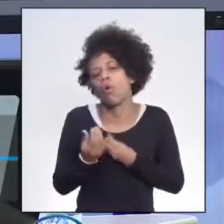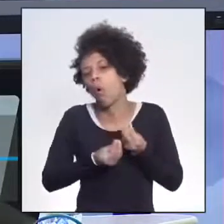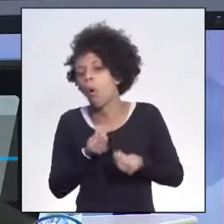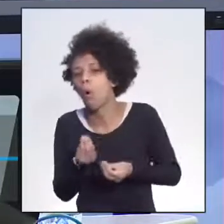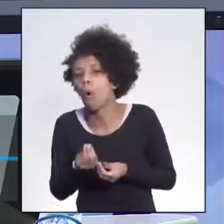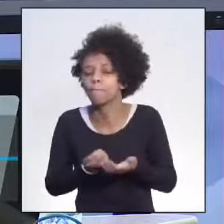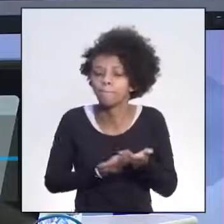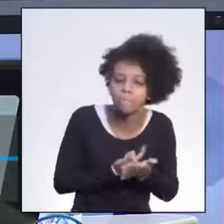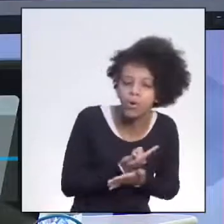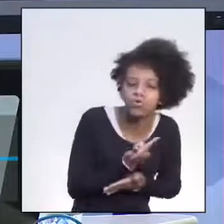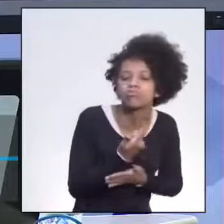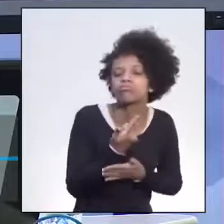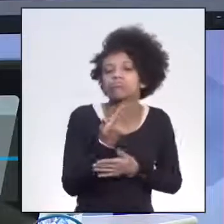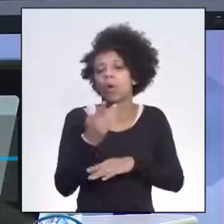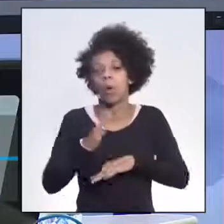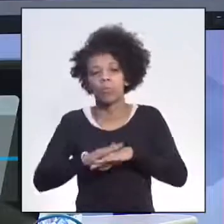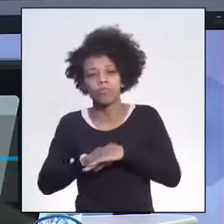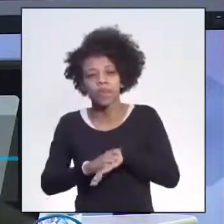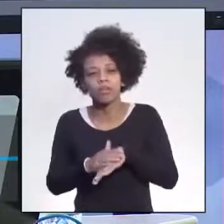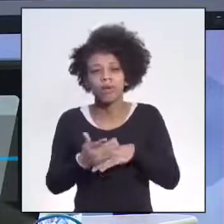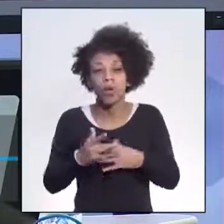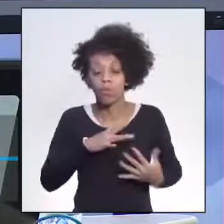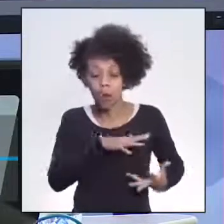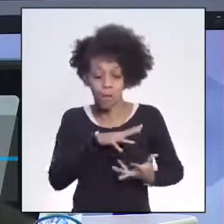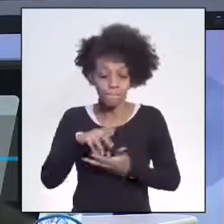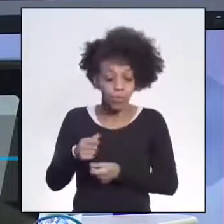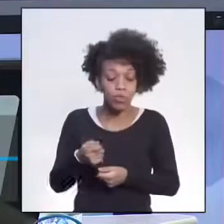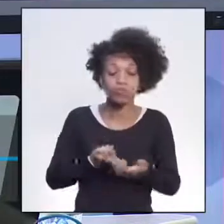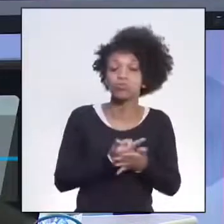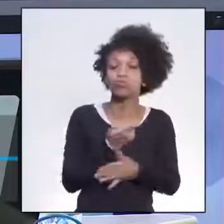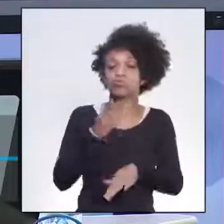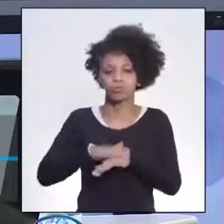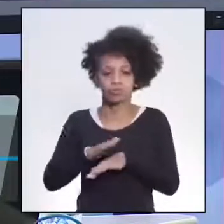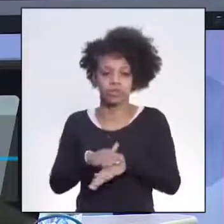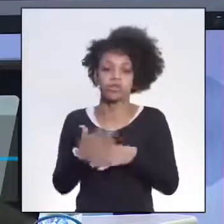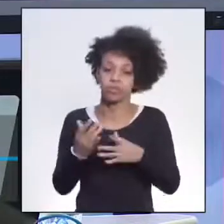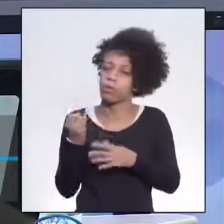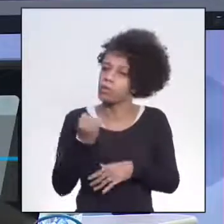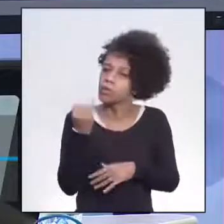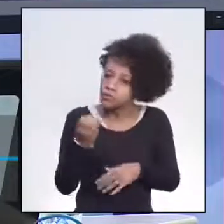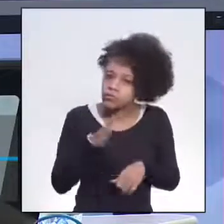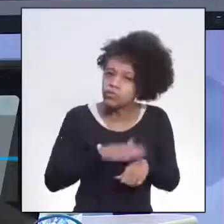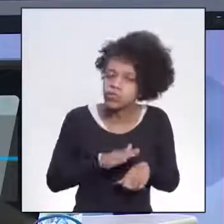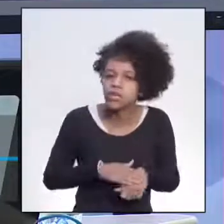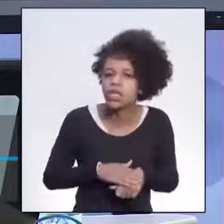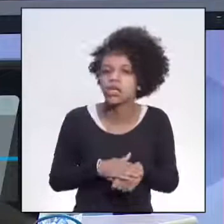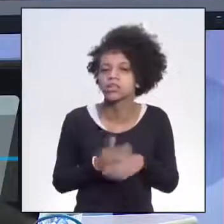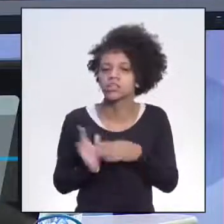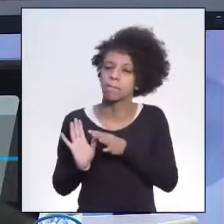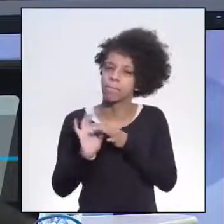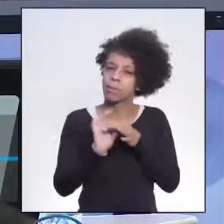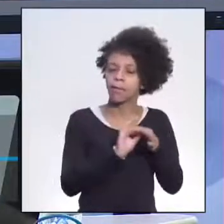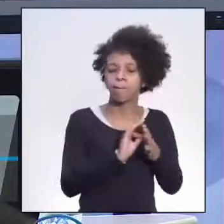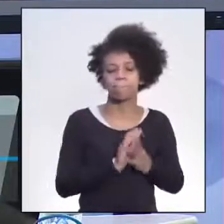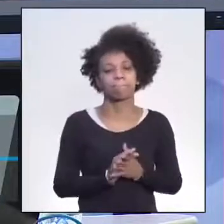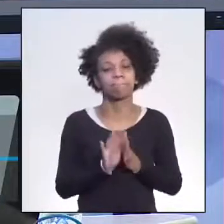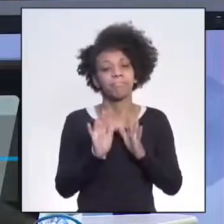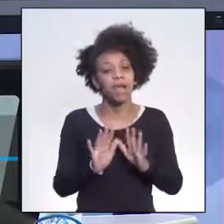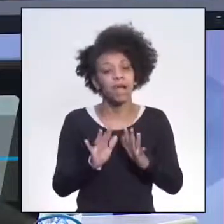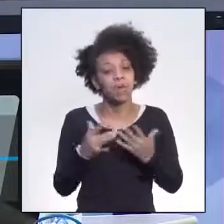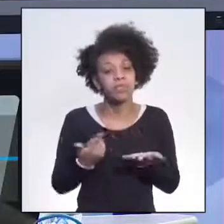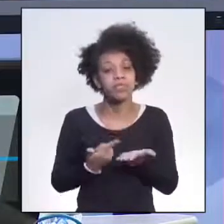a gente produz, como o mundo consome, como o mundo produz. Então, é importante a gente fazer essa ligação. E quando nós falamos